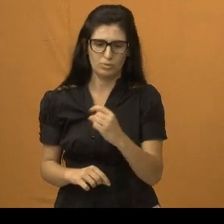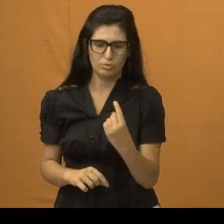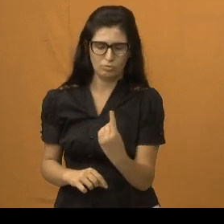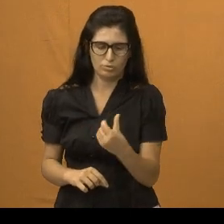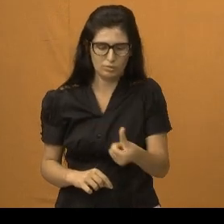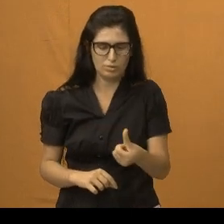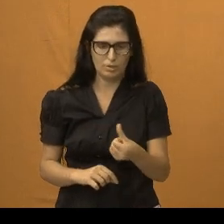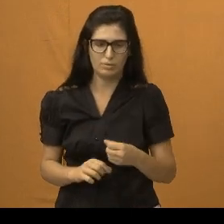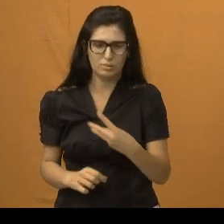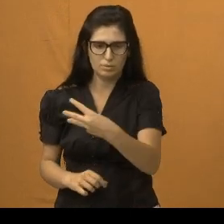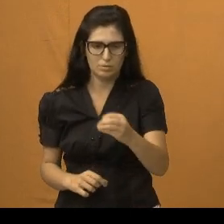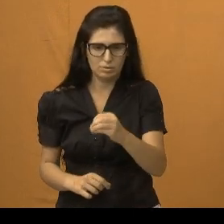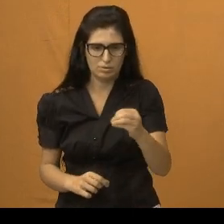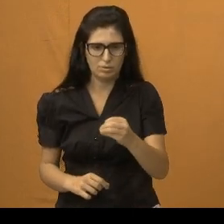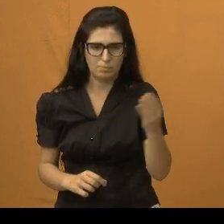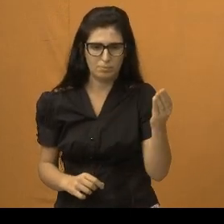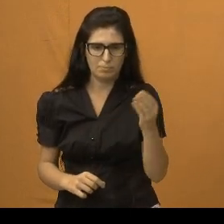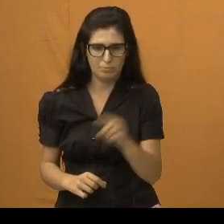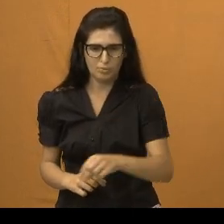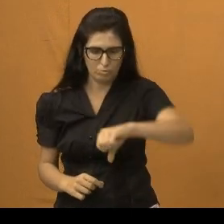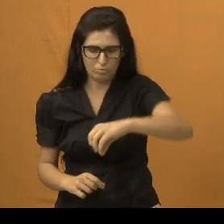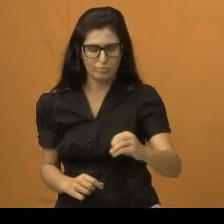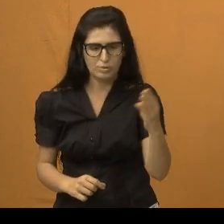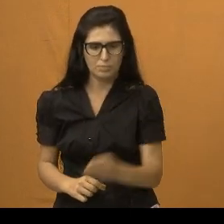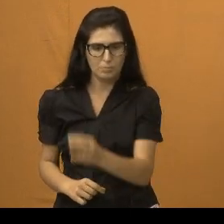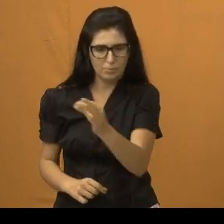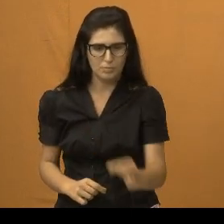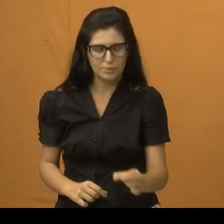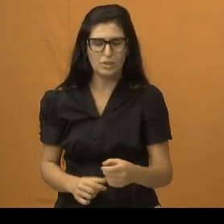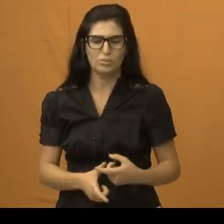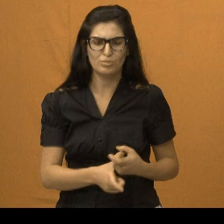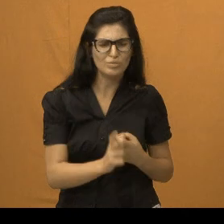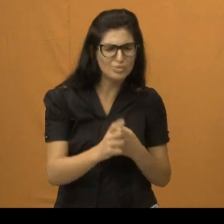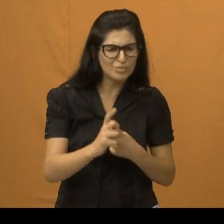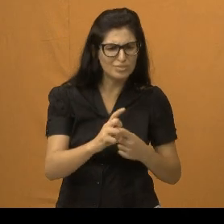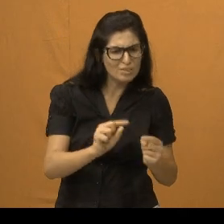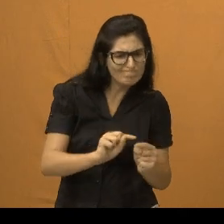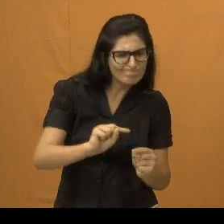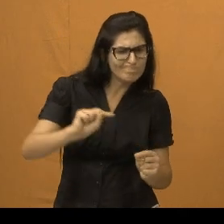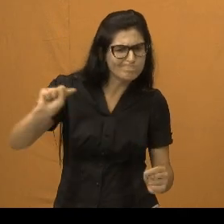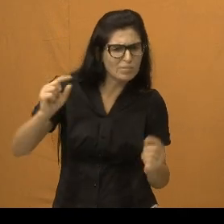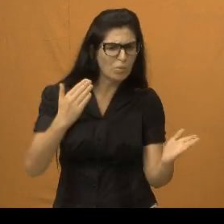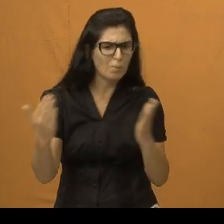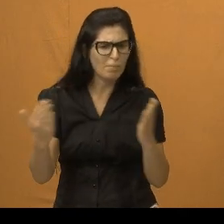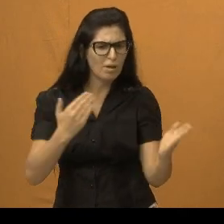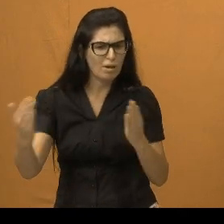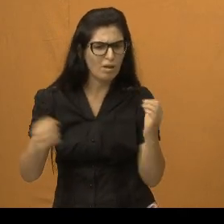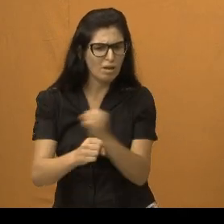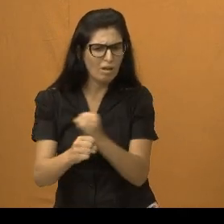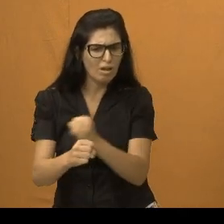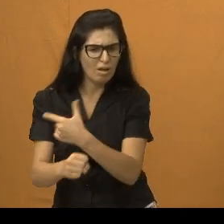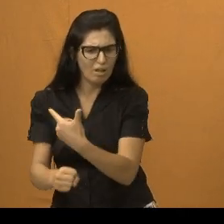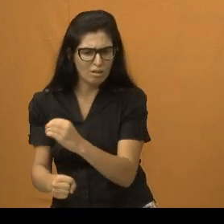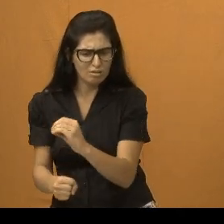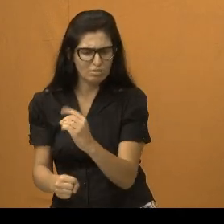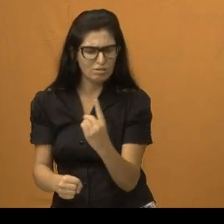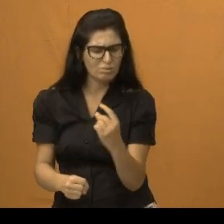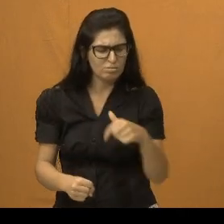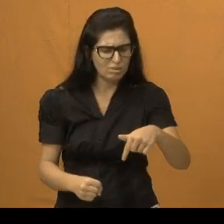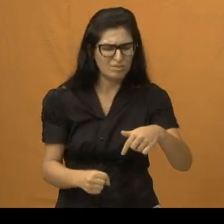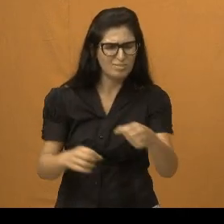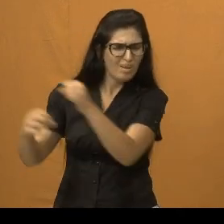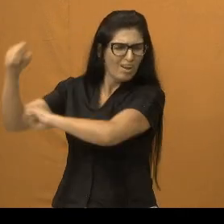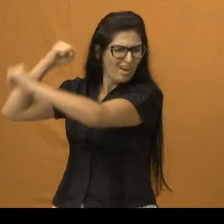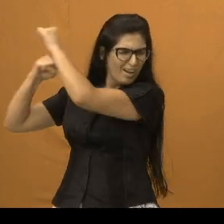agora 47%. Como eu falei, esse estoque da dívida, ele não é para o ano, ele é no decorrer de vários anos